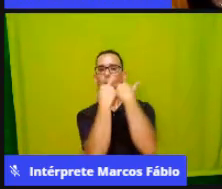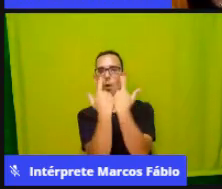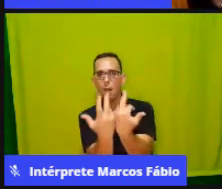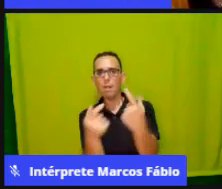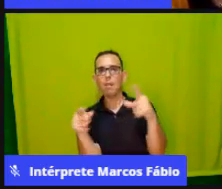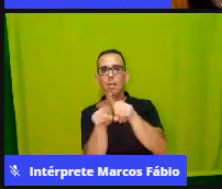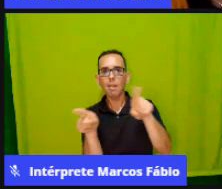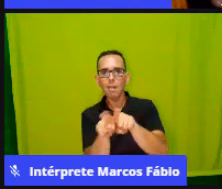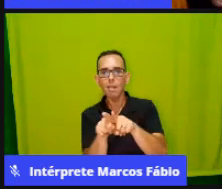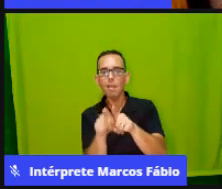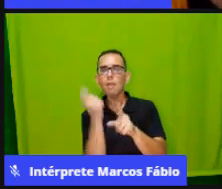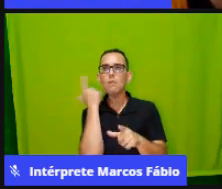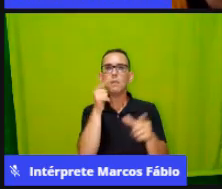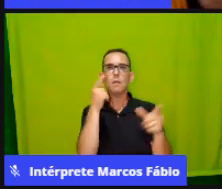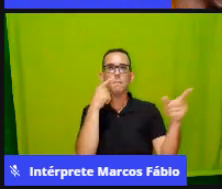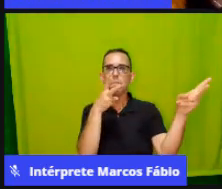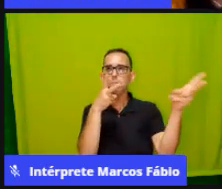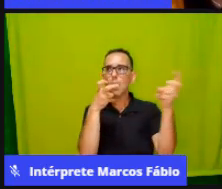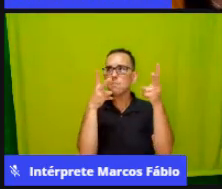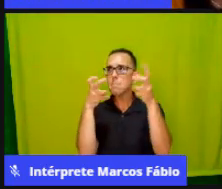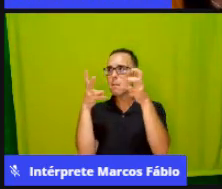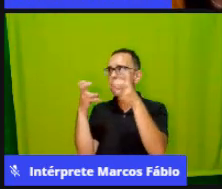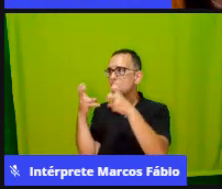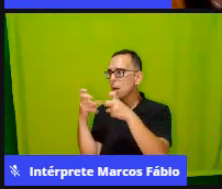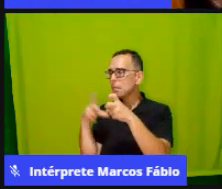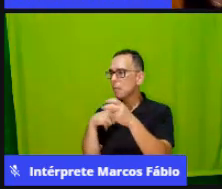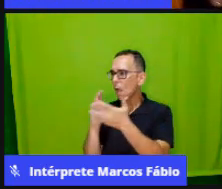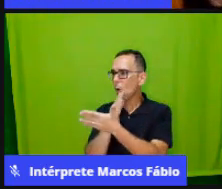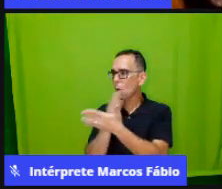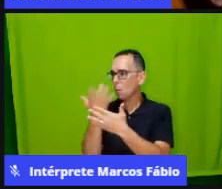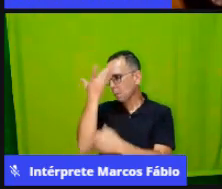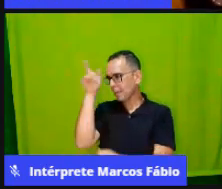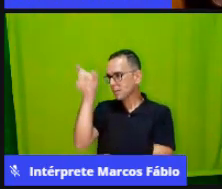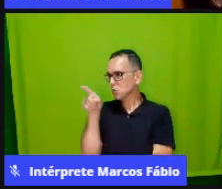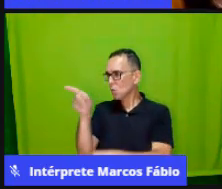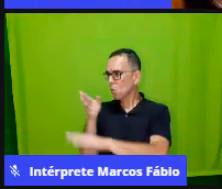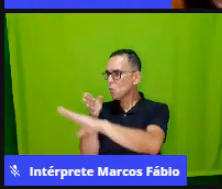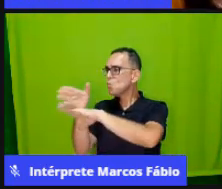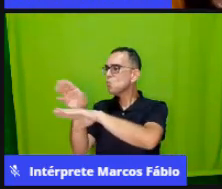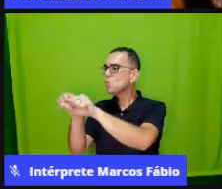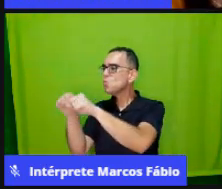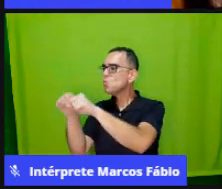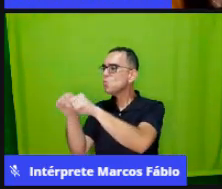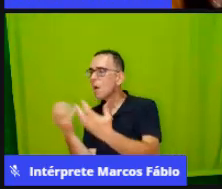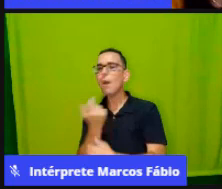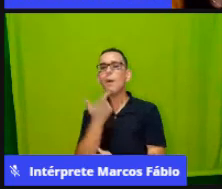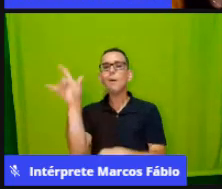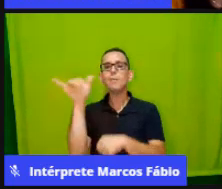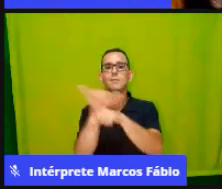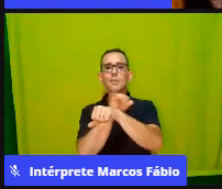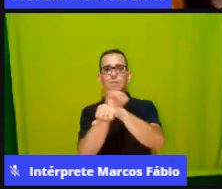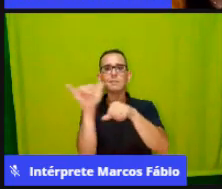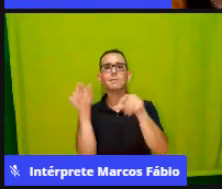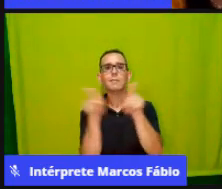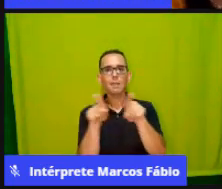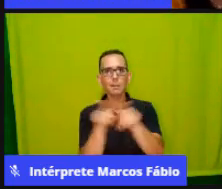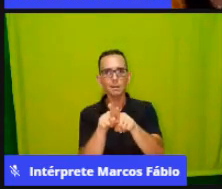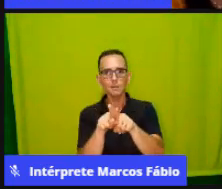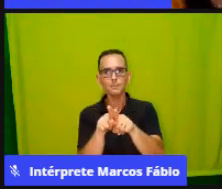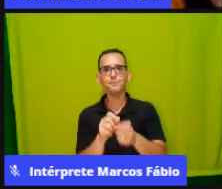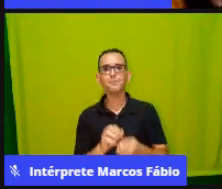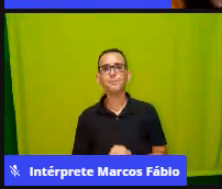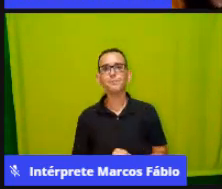ele consegue perceber que tem alguma pessoa ao portão, entre outros recursos.